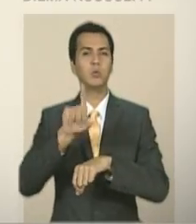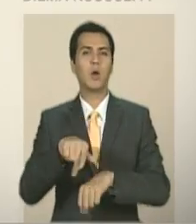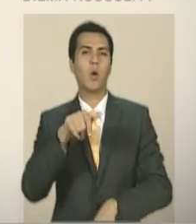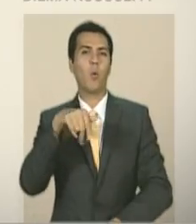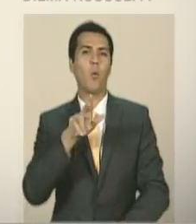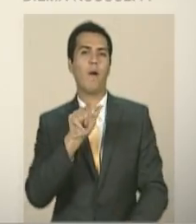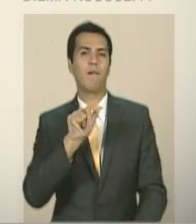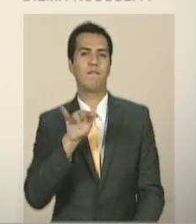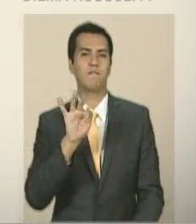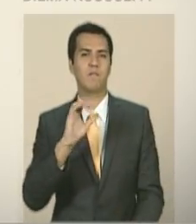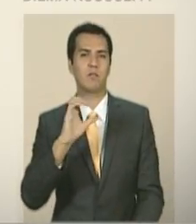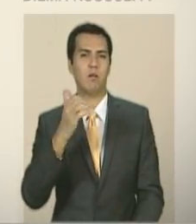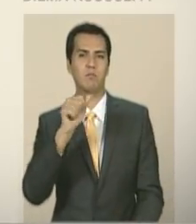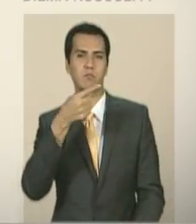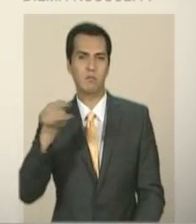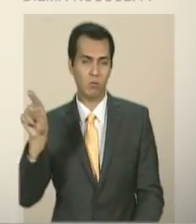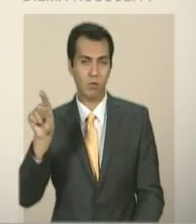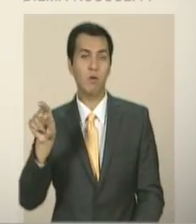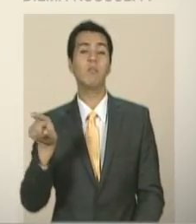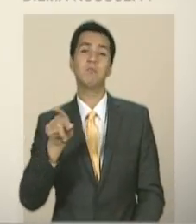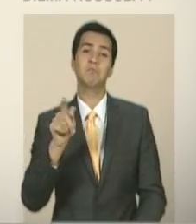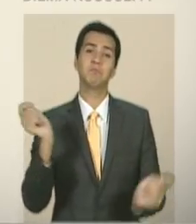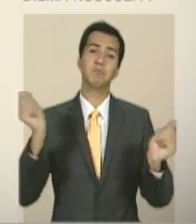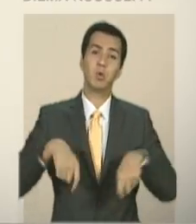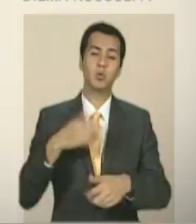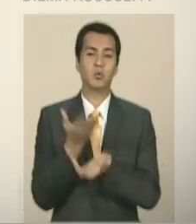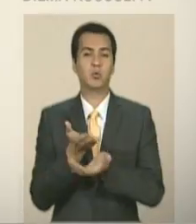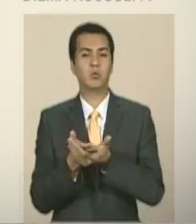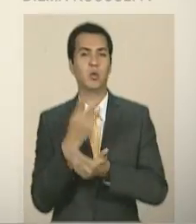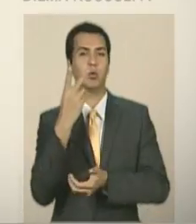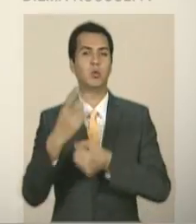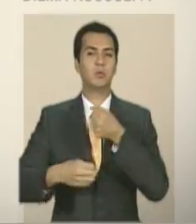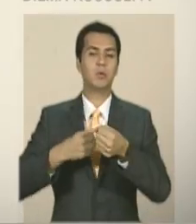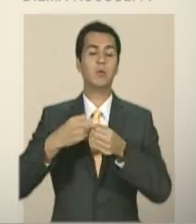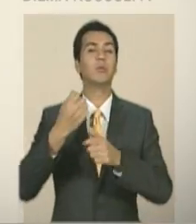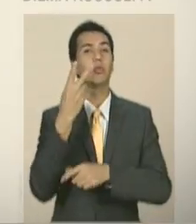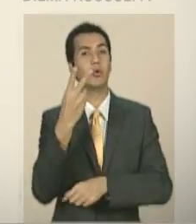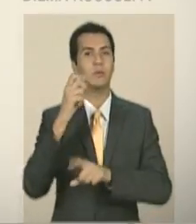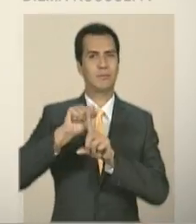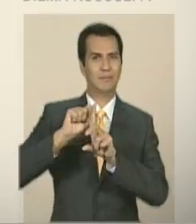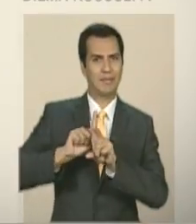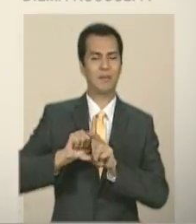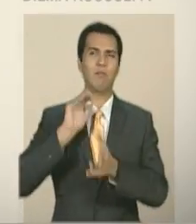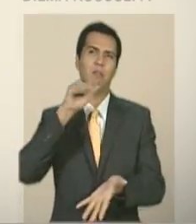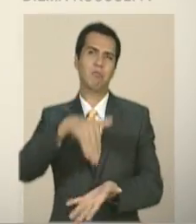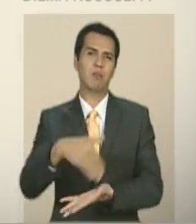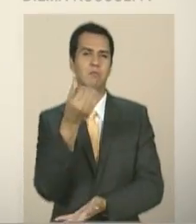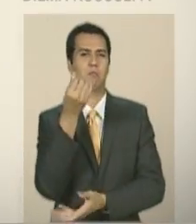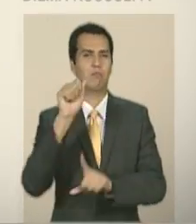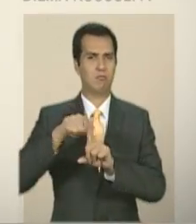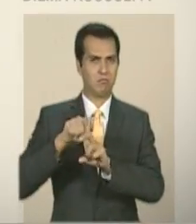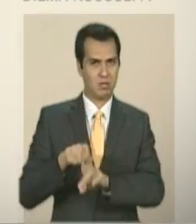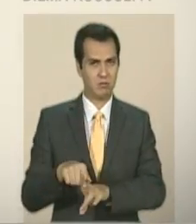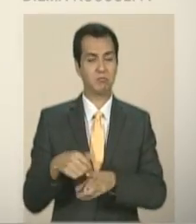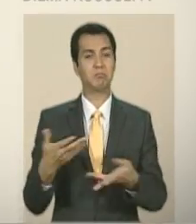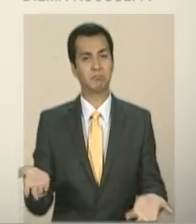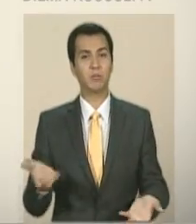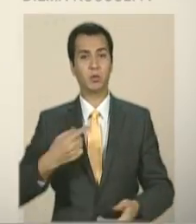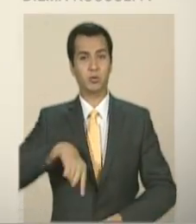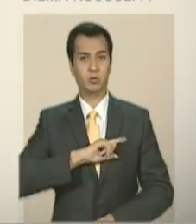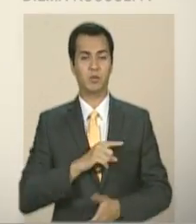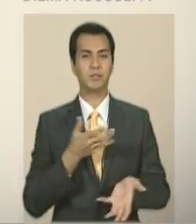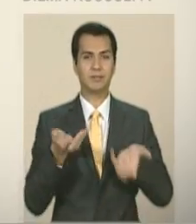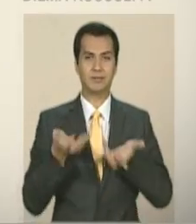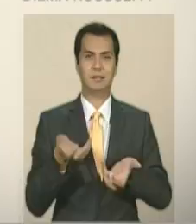que podem ser feitos de 2 a 6 meses e garantiu que trinta por cento dos recursos